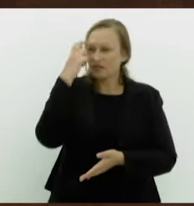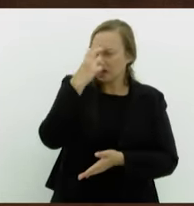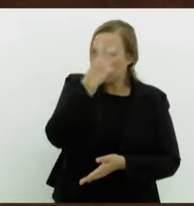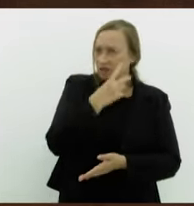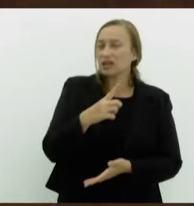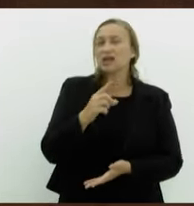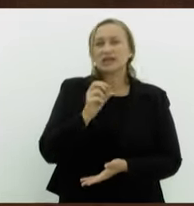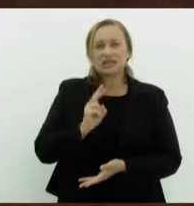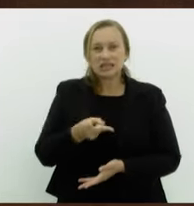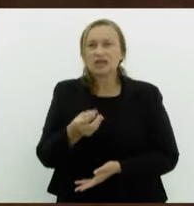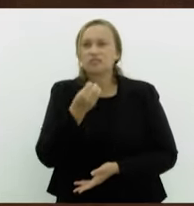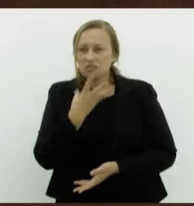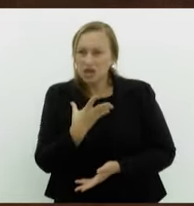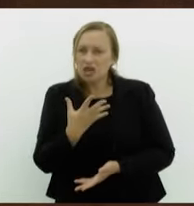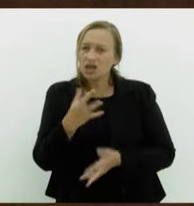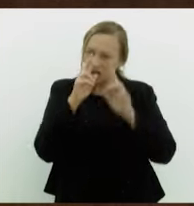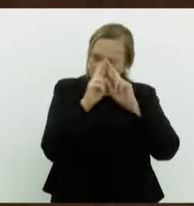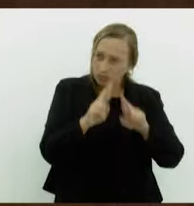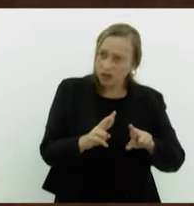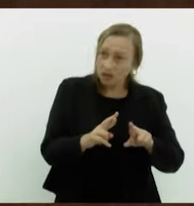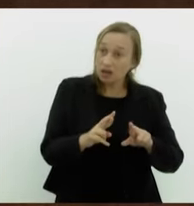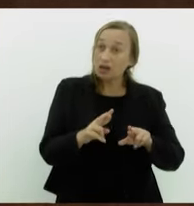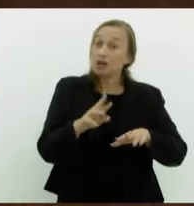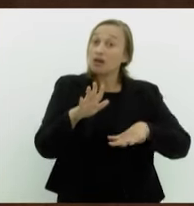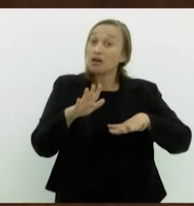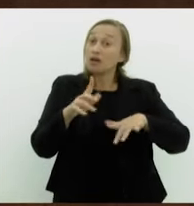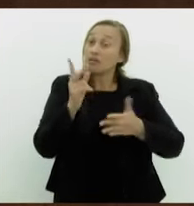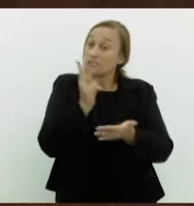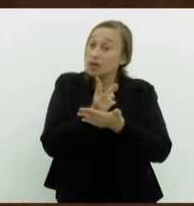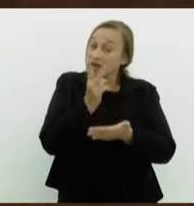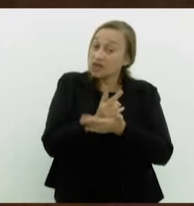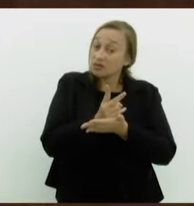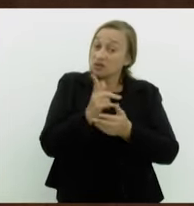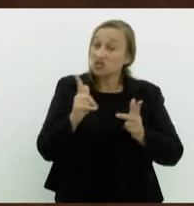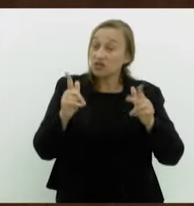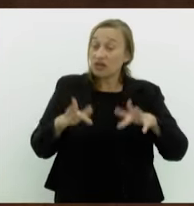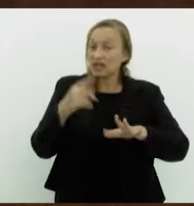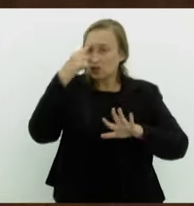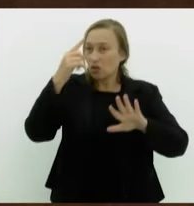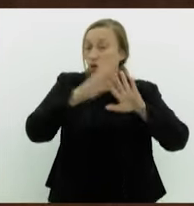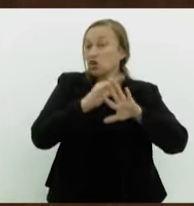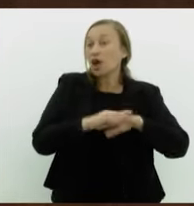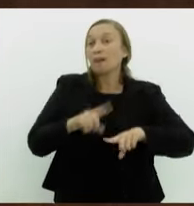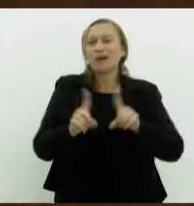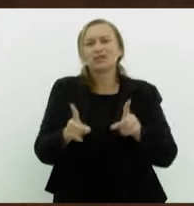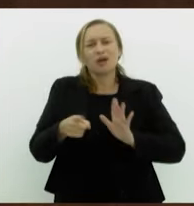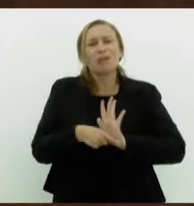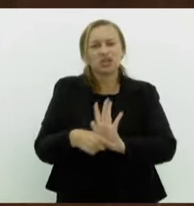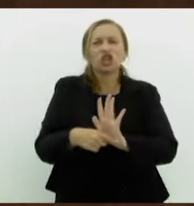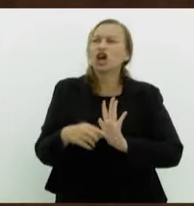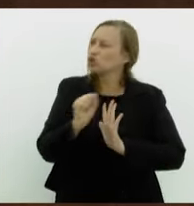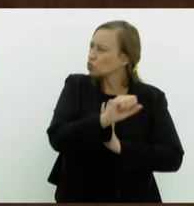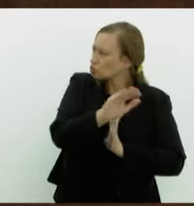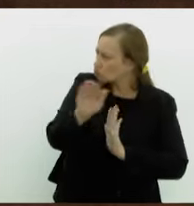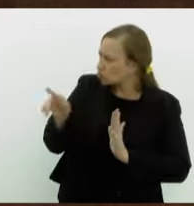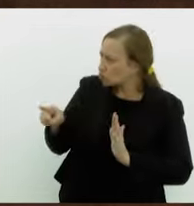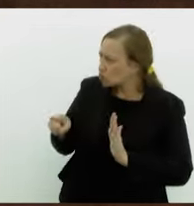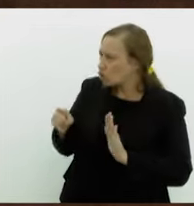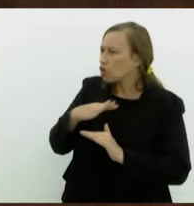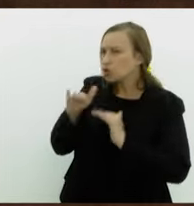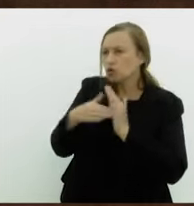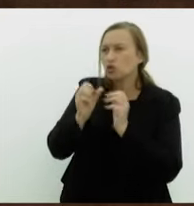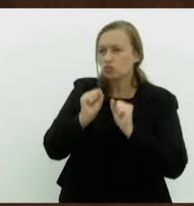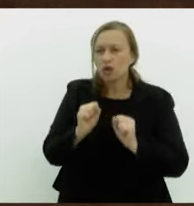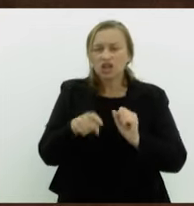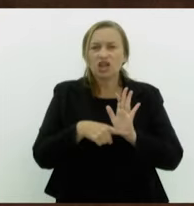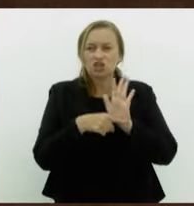sempre se deu super bem, se respeita, apesar das nossas guerras ideológicas. Mas eu acho que quando é para ajudar, todo mundo pode ajudar um pouquinho. Então, se cada